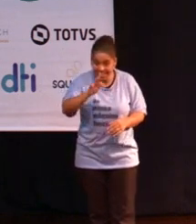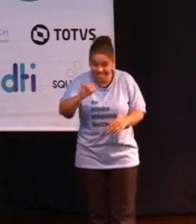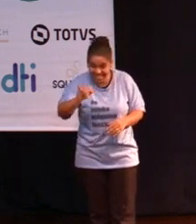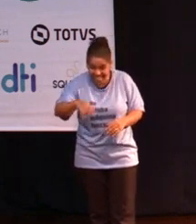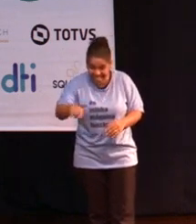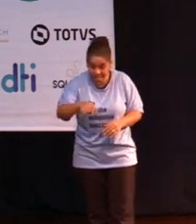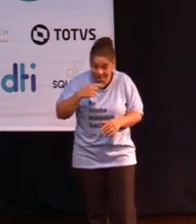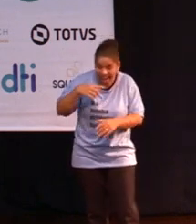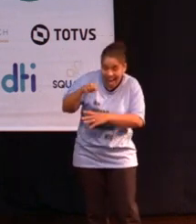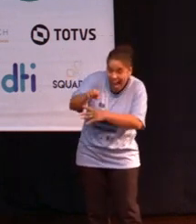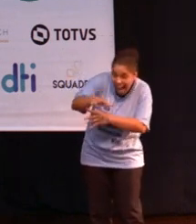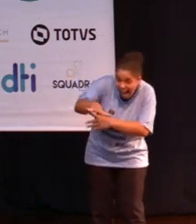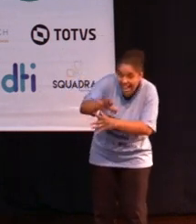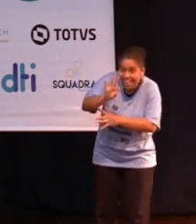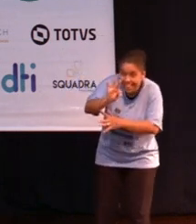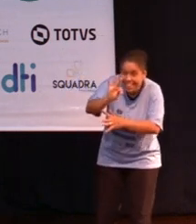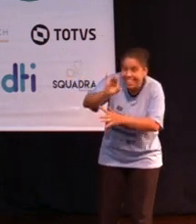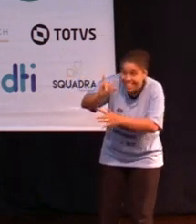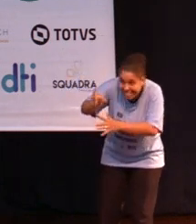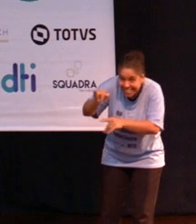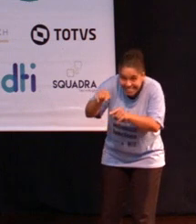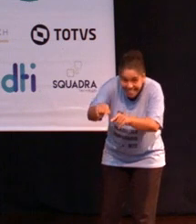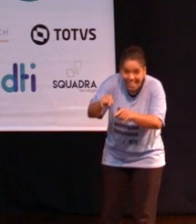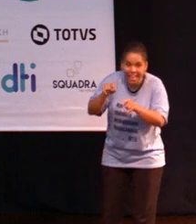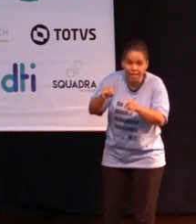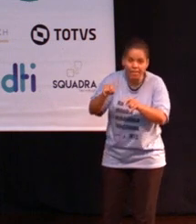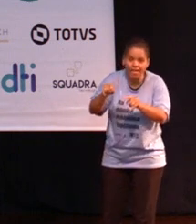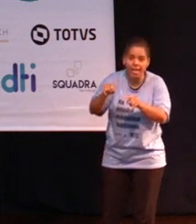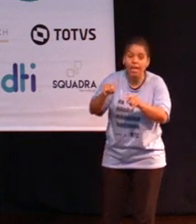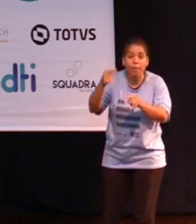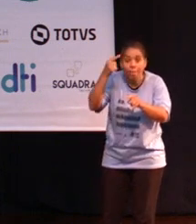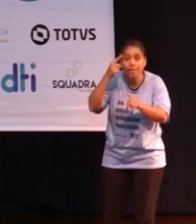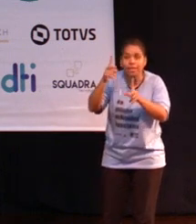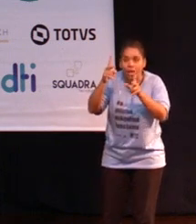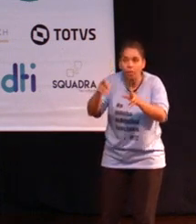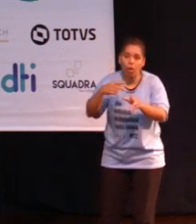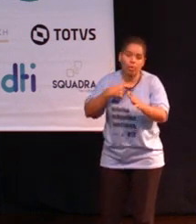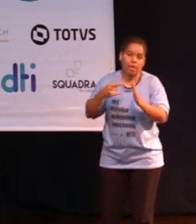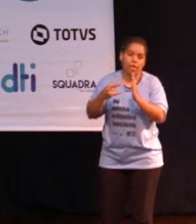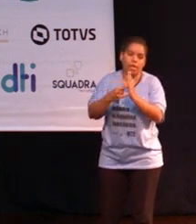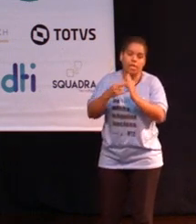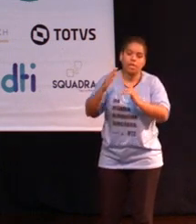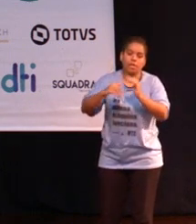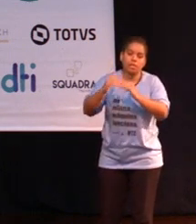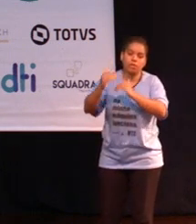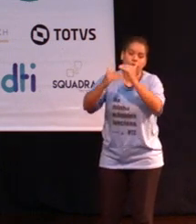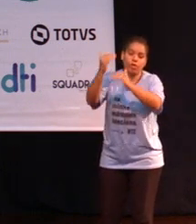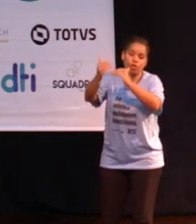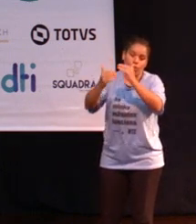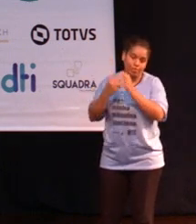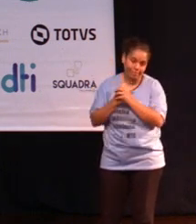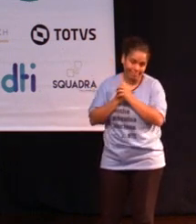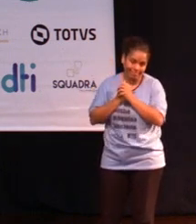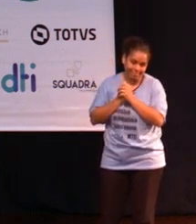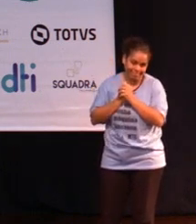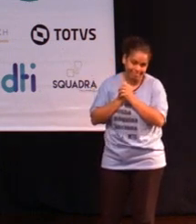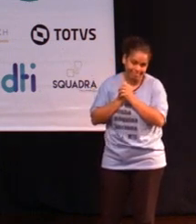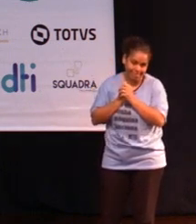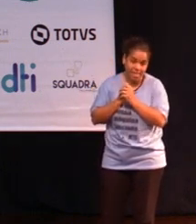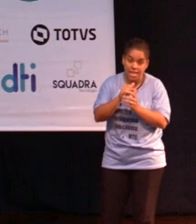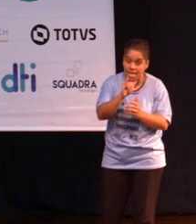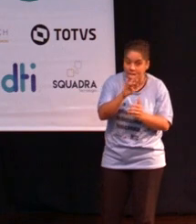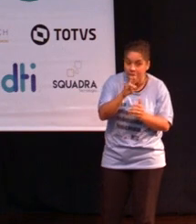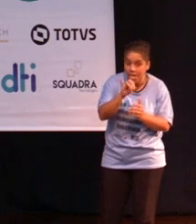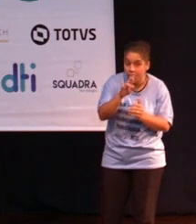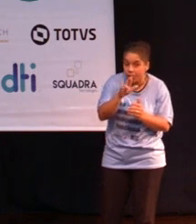fala área e tecnologia normalmente é igual desenvolvedores tipo a área da futura não está envolvida neste momento